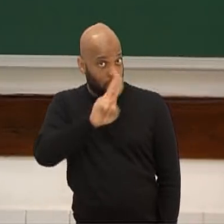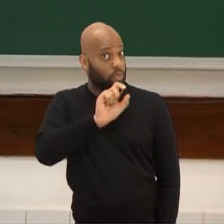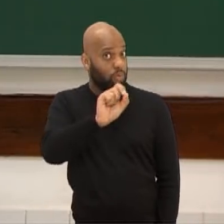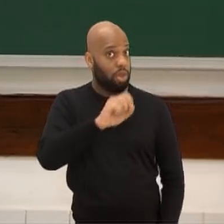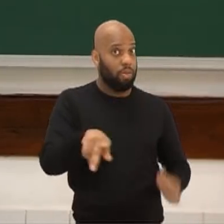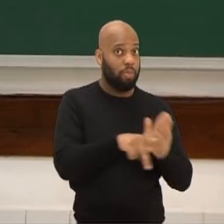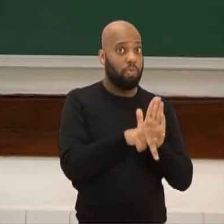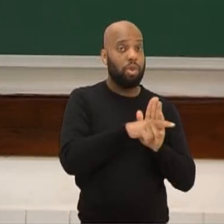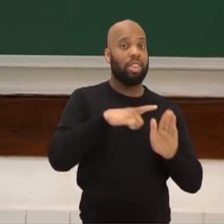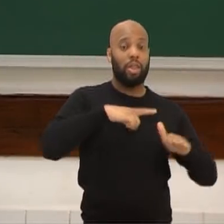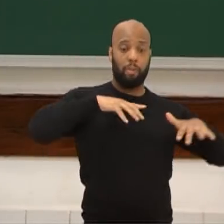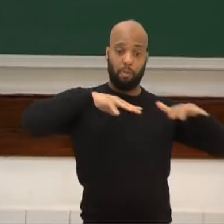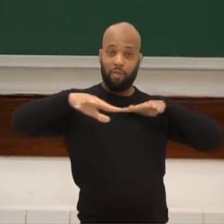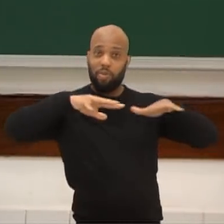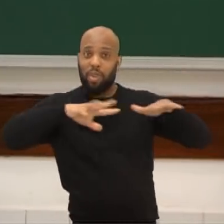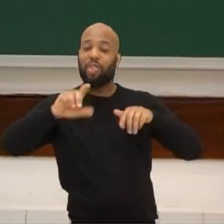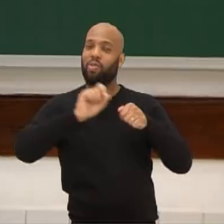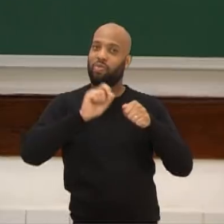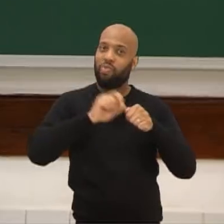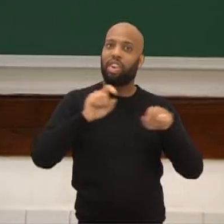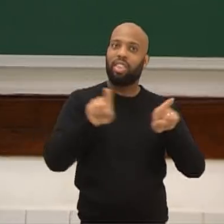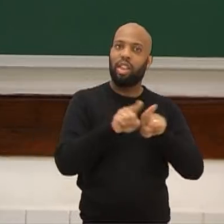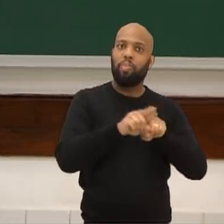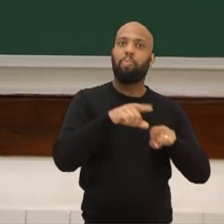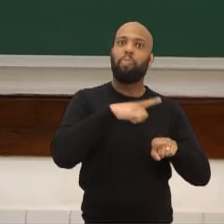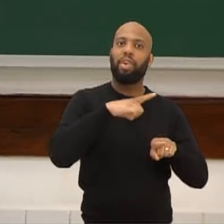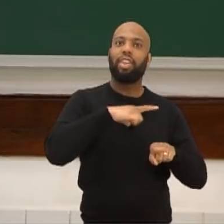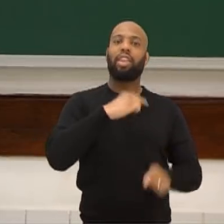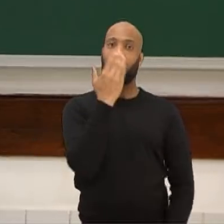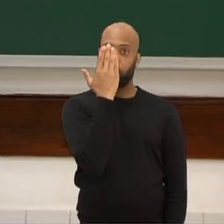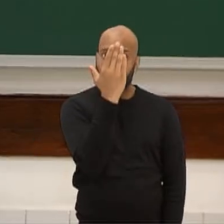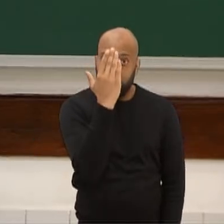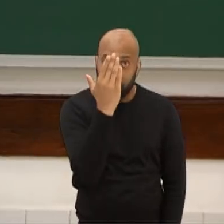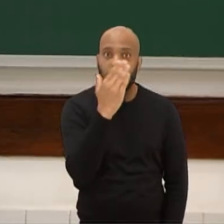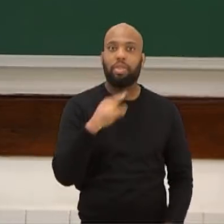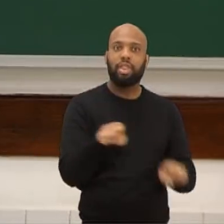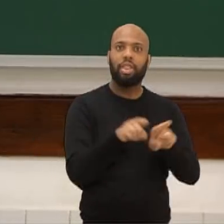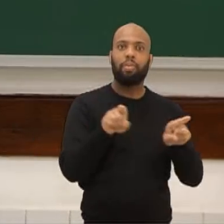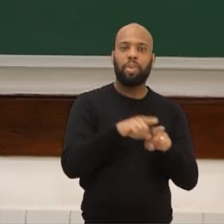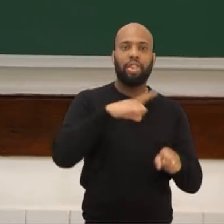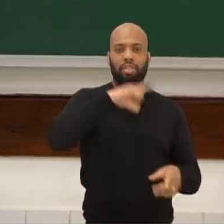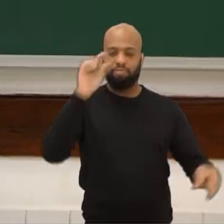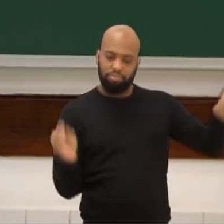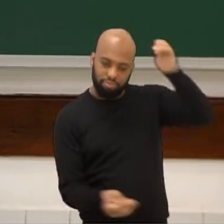o deslocamento ali, a translação, reflexão e